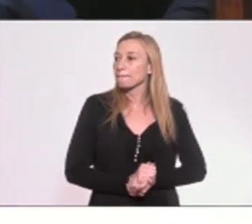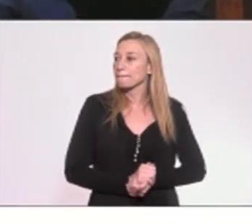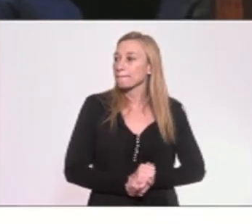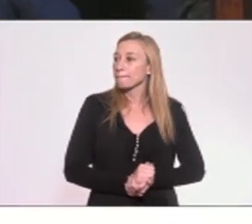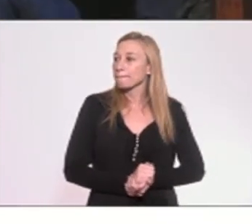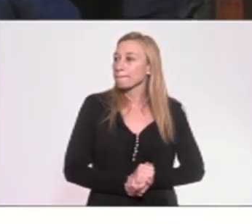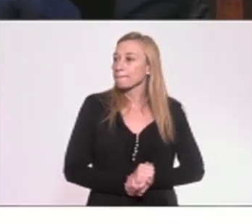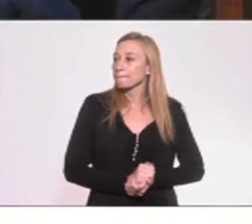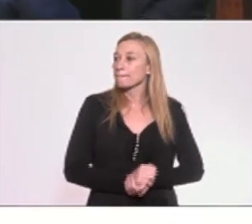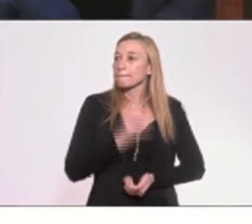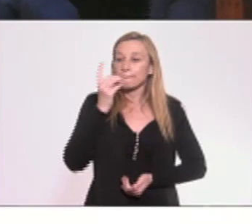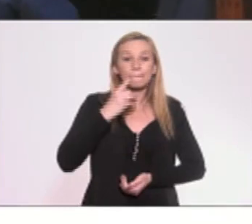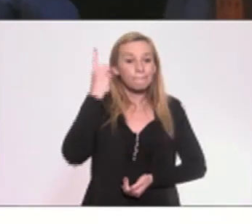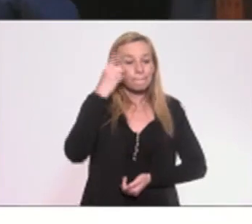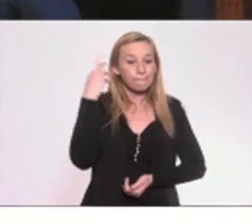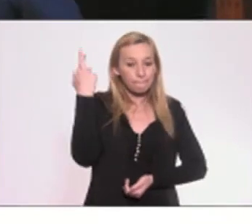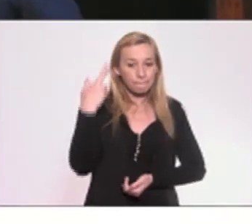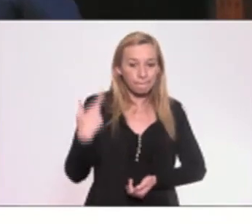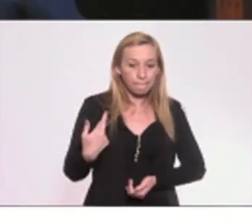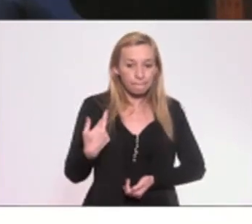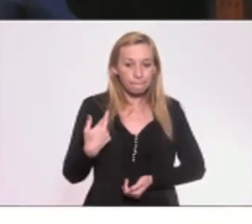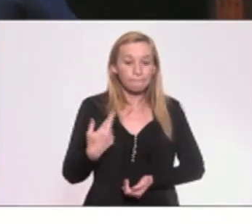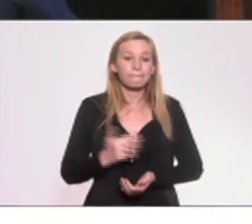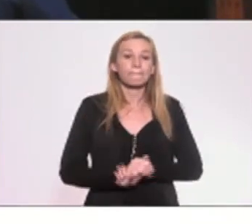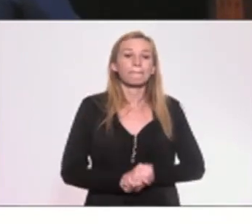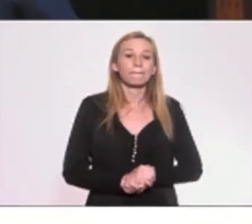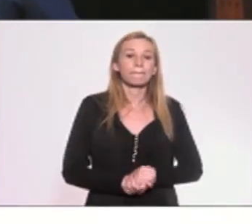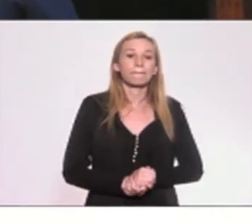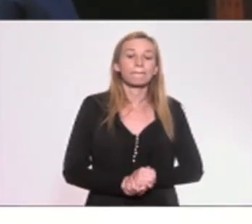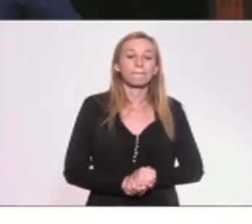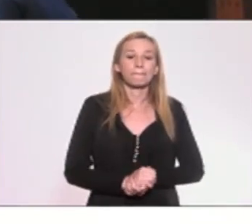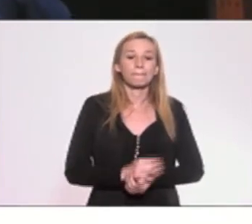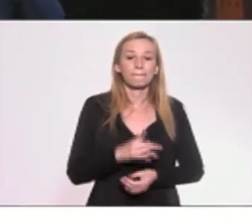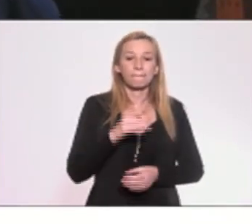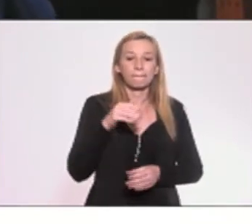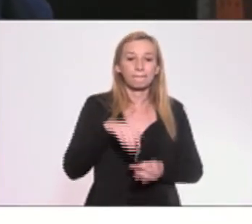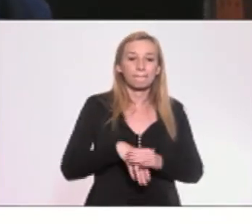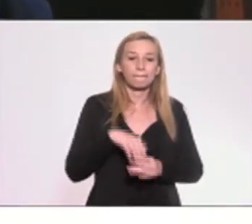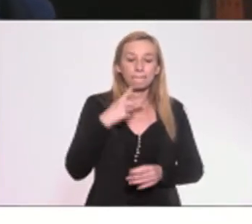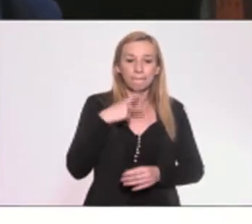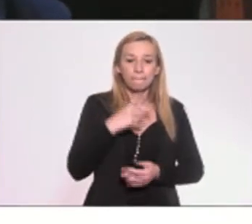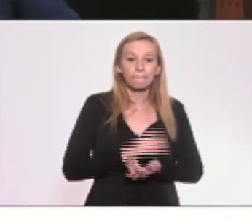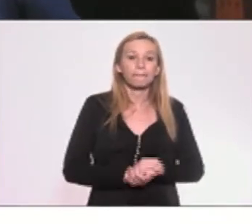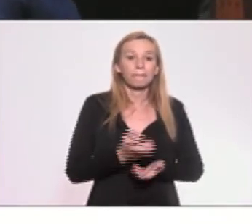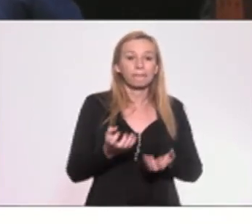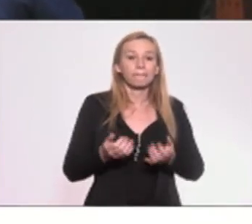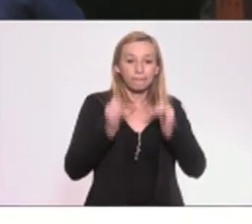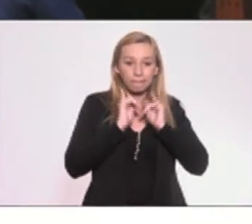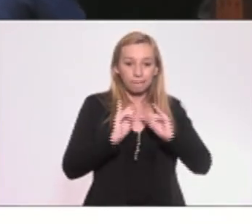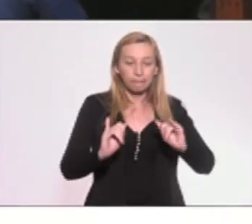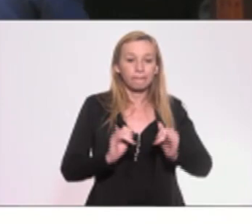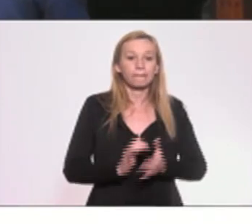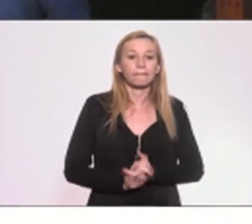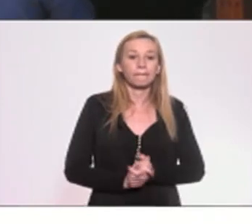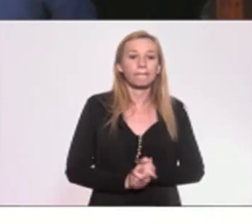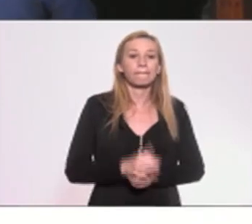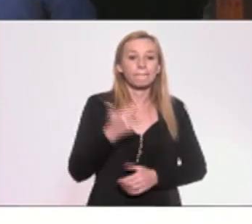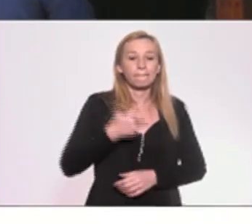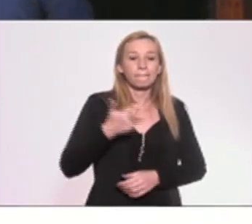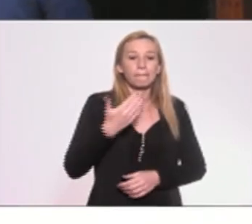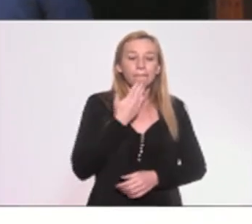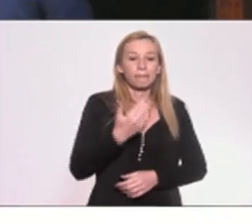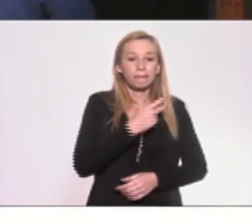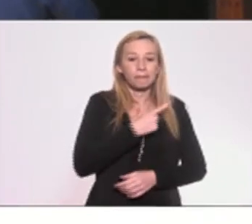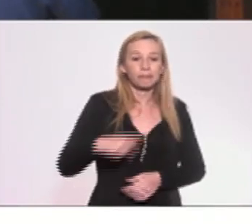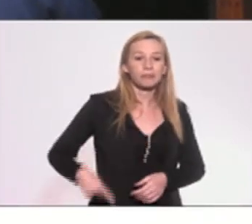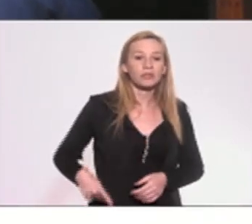Deputada Renata Souza, para declaração de voto. E já quero anunciar, segundo pedido da presidência,